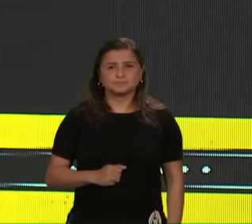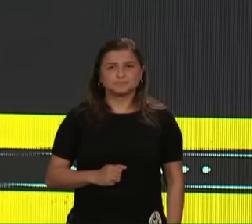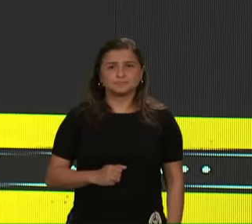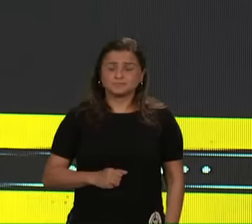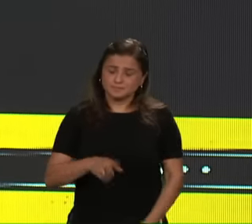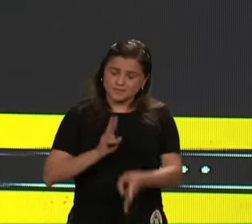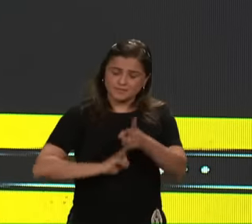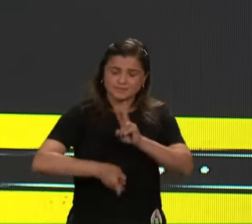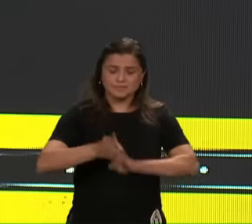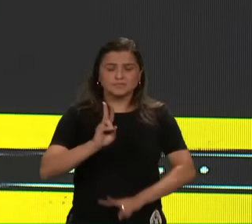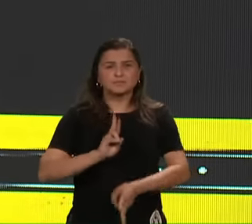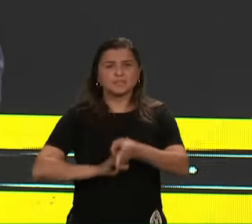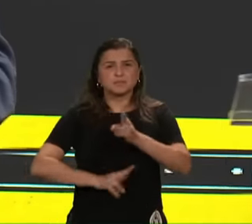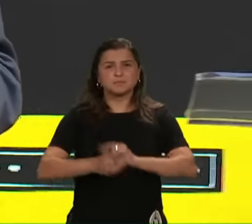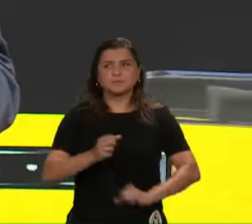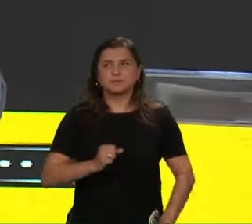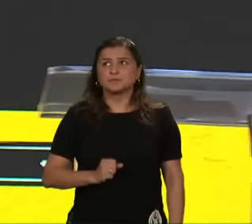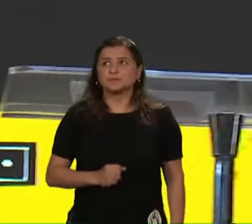Sempre.